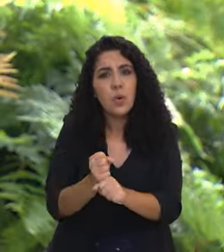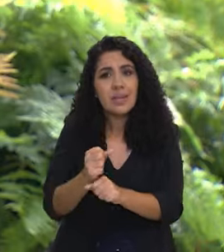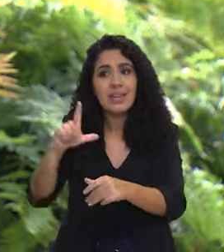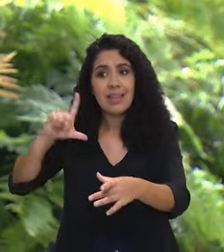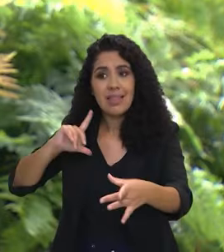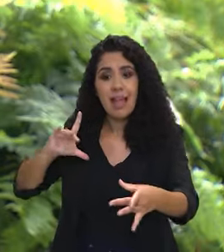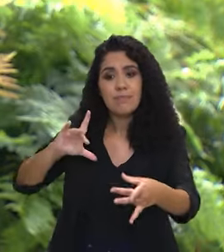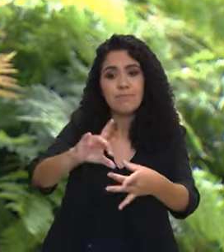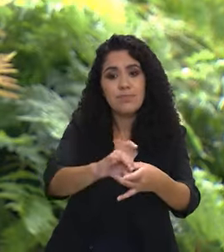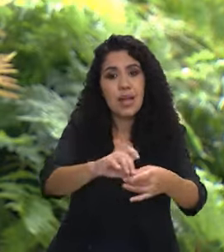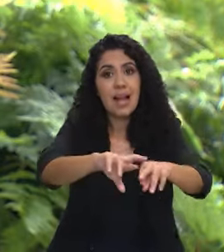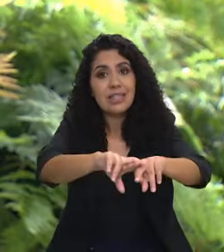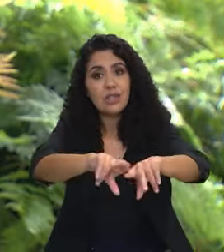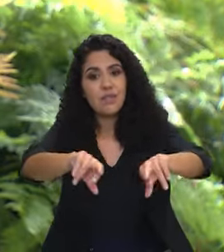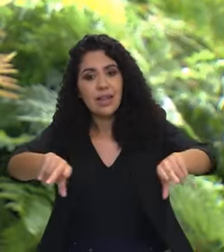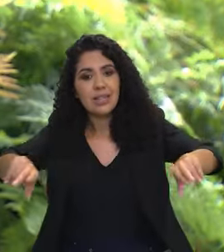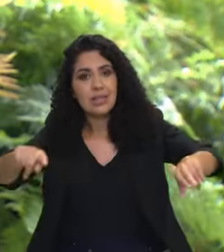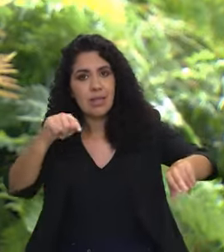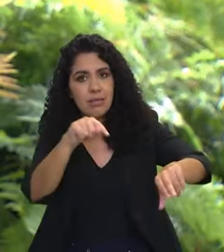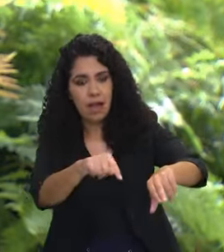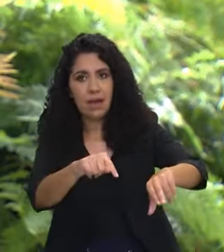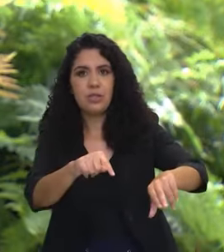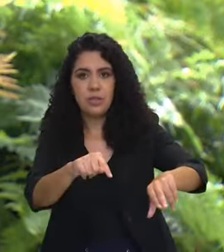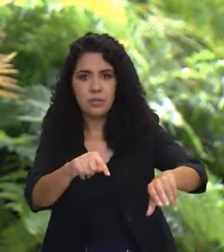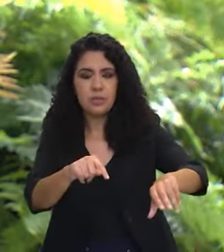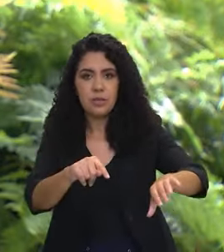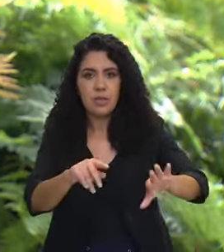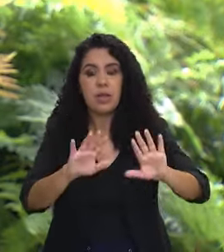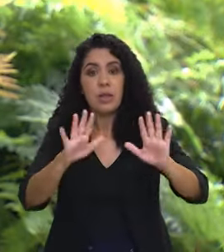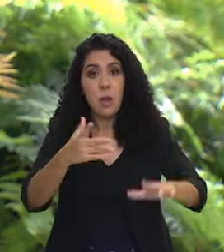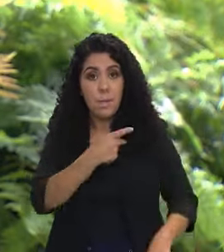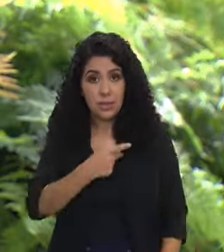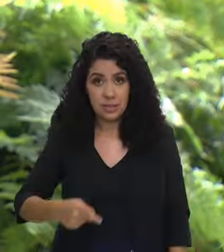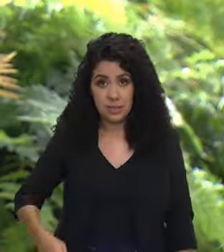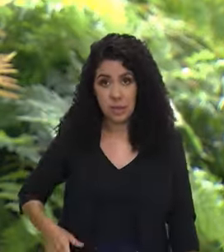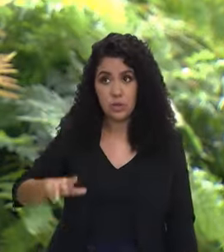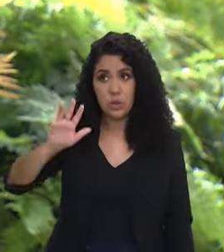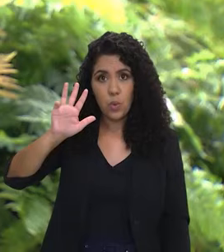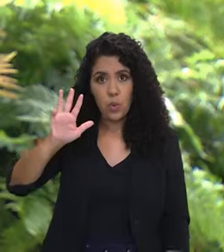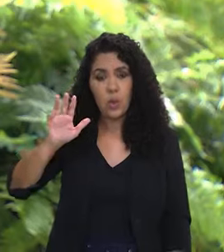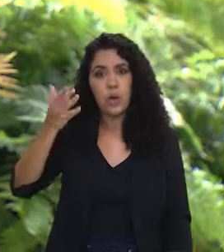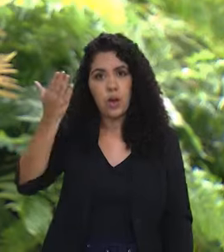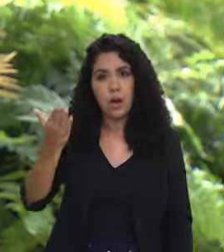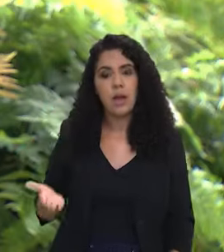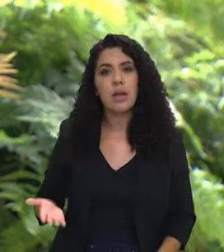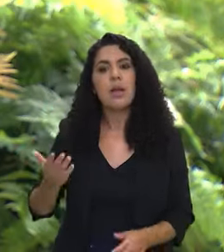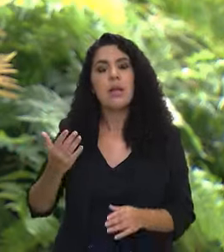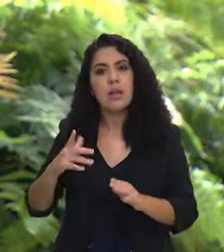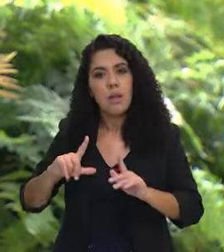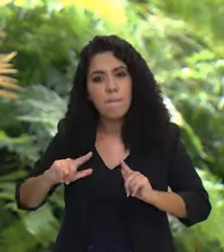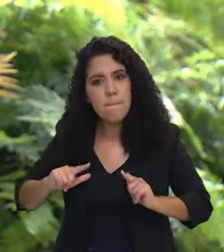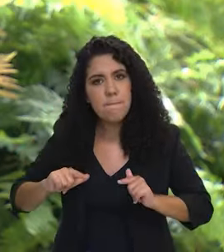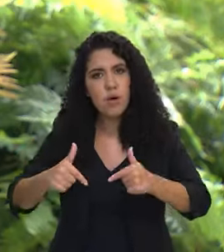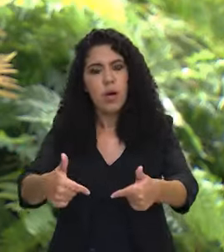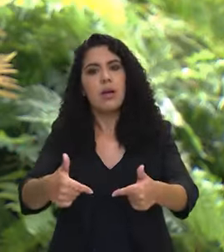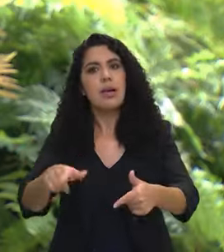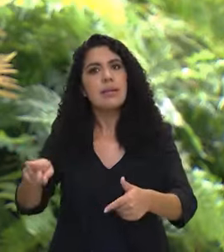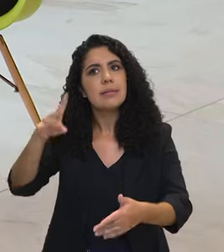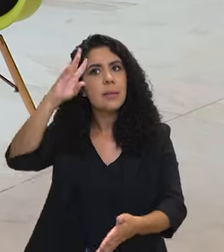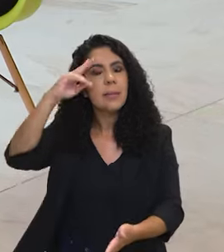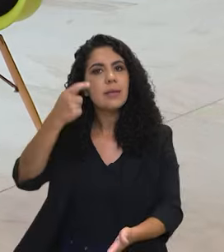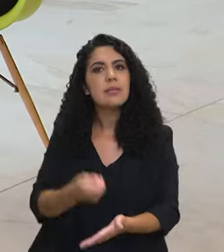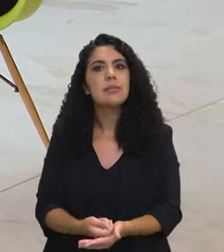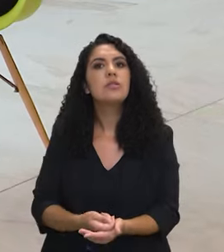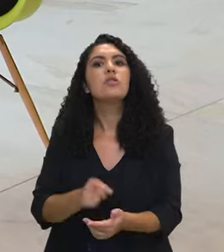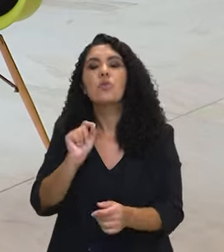da diversidade, que é onde o meu trabalho hoje se insere, né? O presidente Lula, quando inicia o governo, ele toma a decisão de